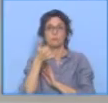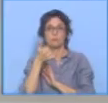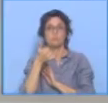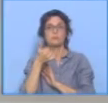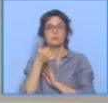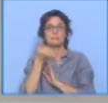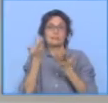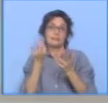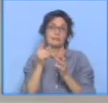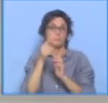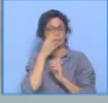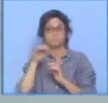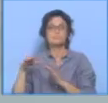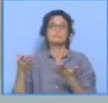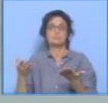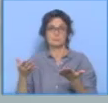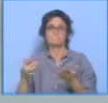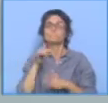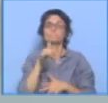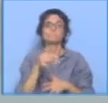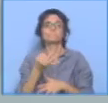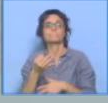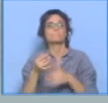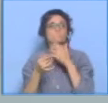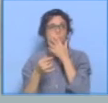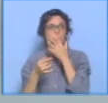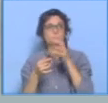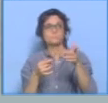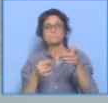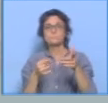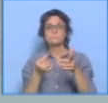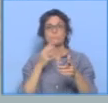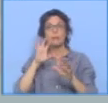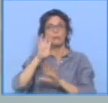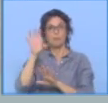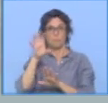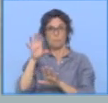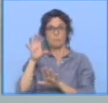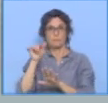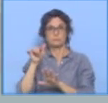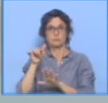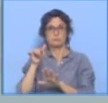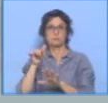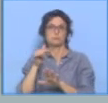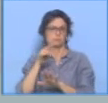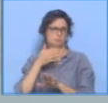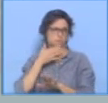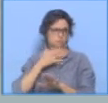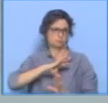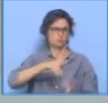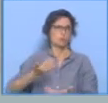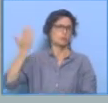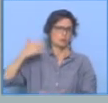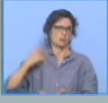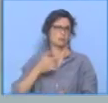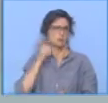palavra do Senhor. E de facto, o regressar à pátria, no tão relevante significado que tinha para o mundo de então, não é? Que era tudo,